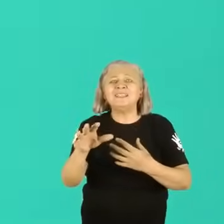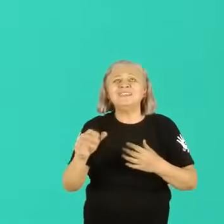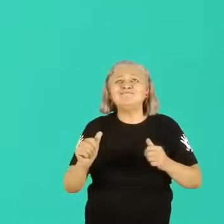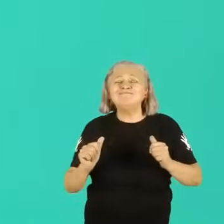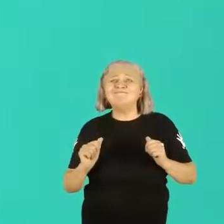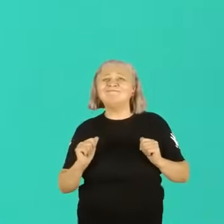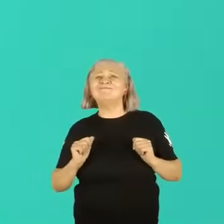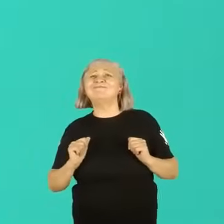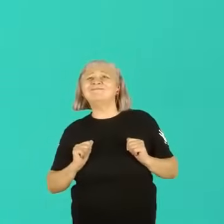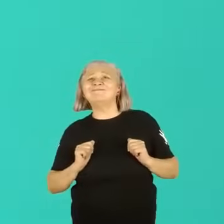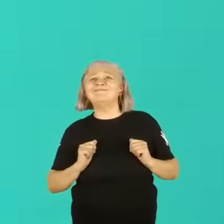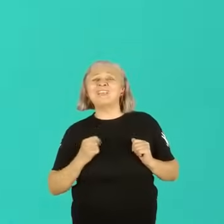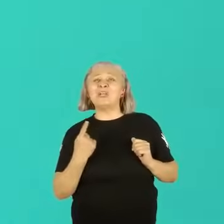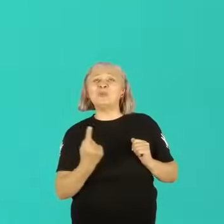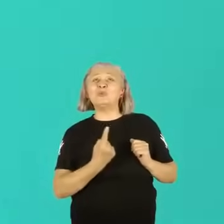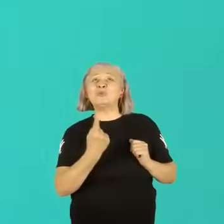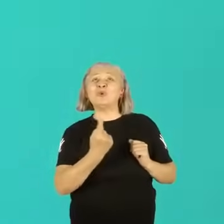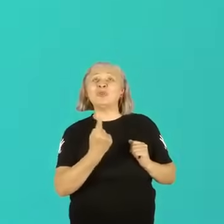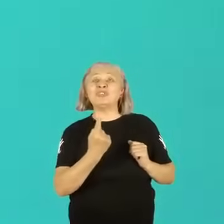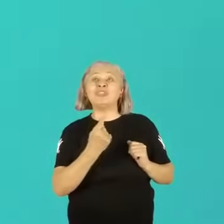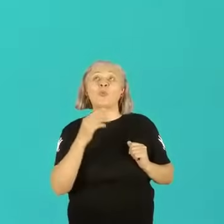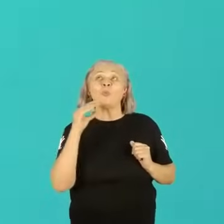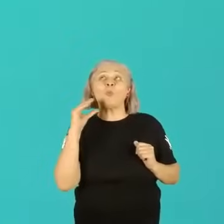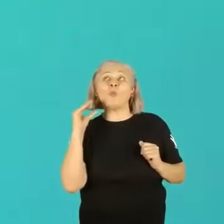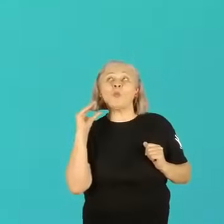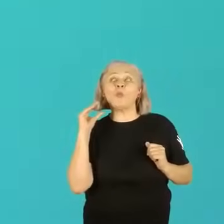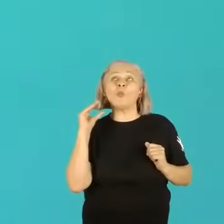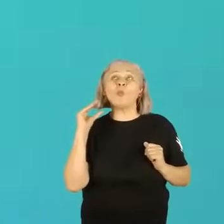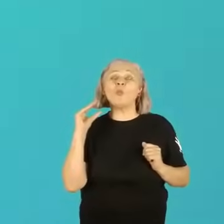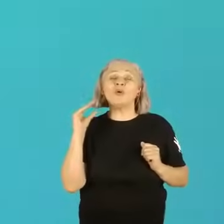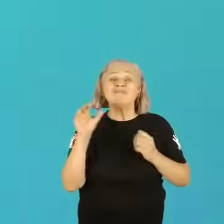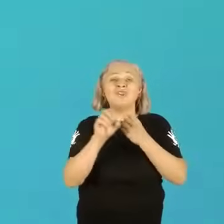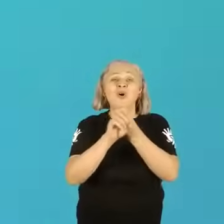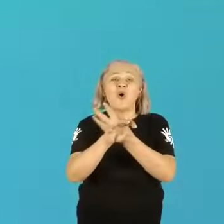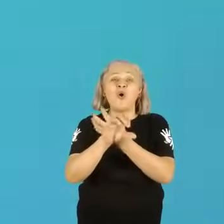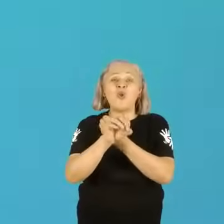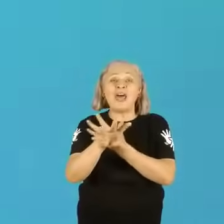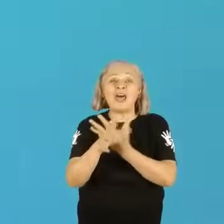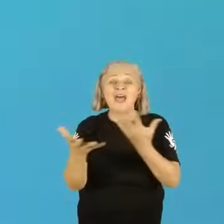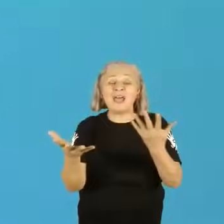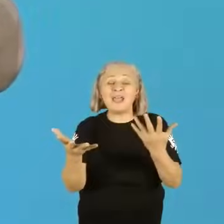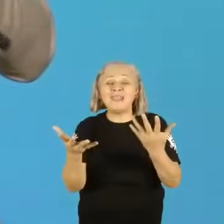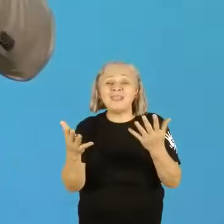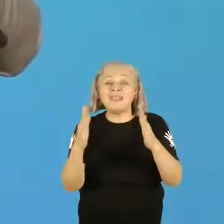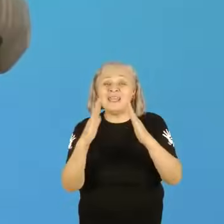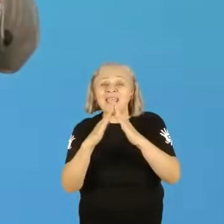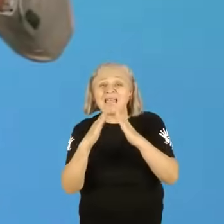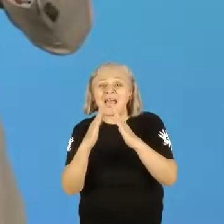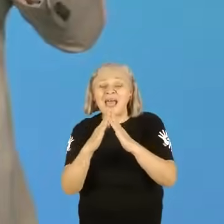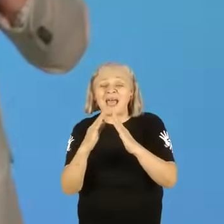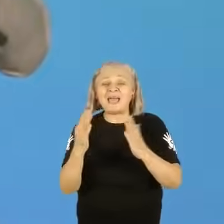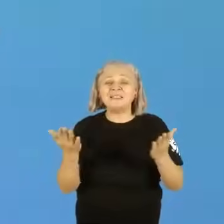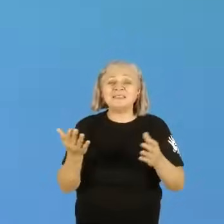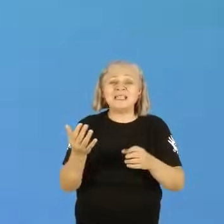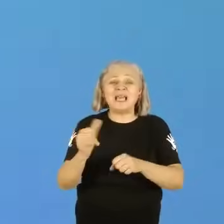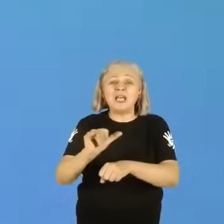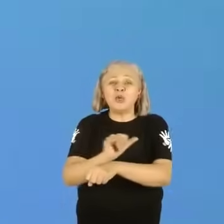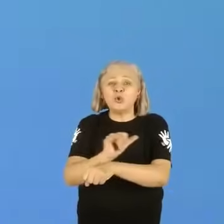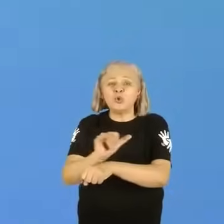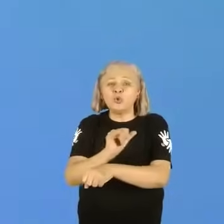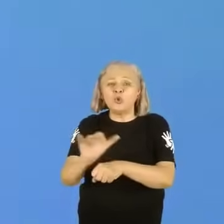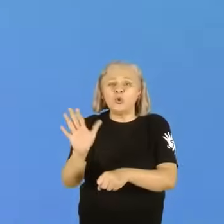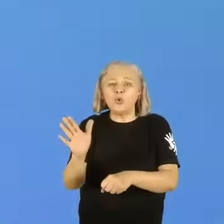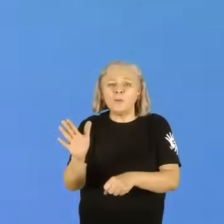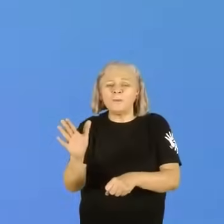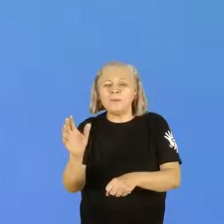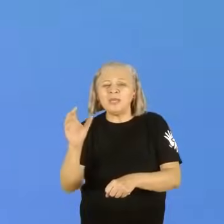te vendo? Aí na sua conexão online, em casa, pelo YouTube, no sofrimento do seu